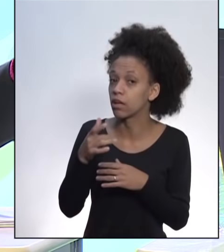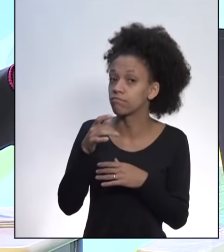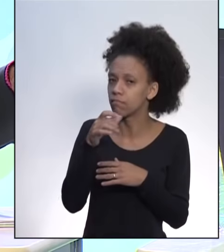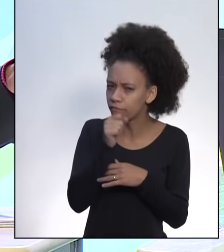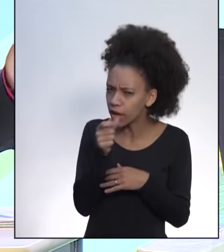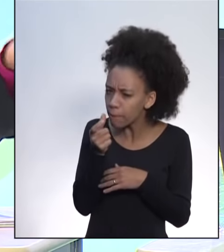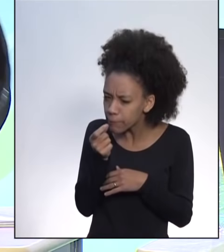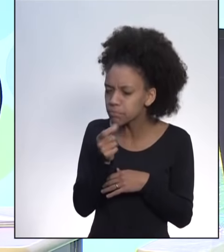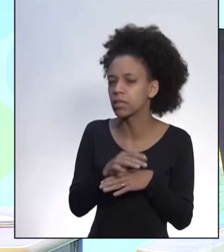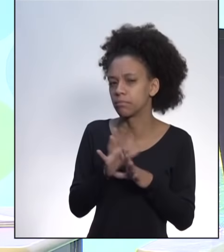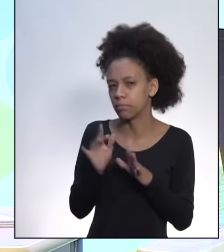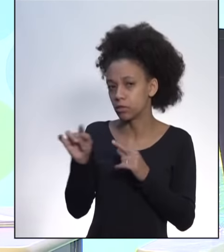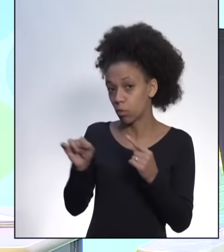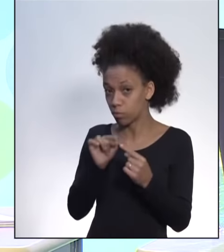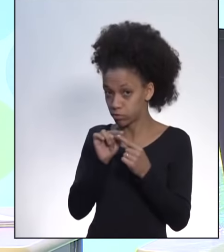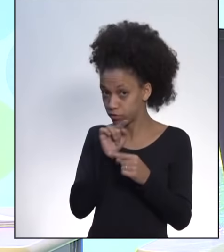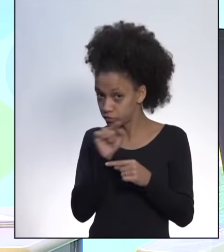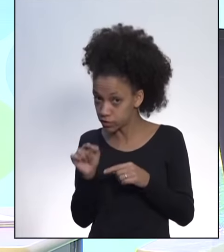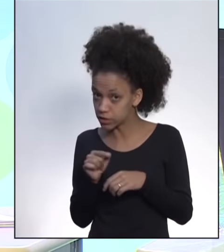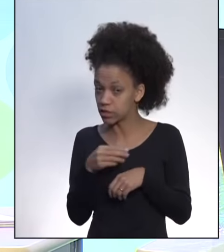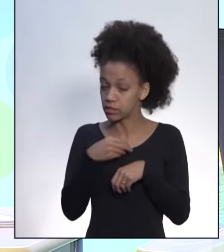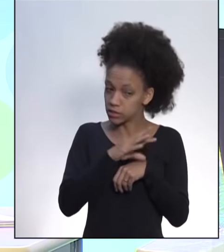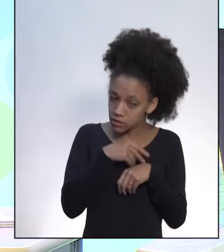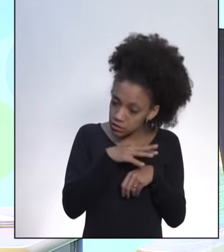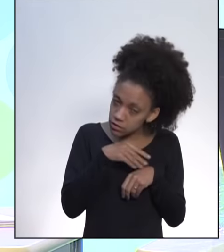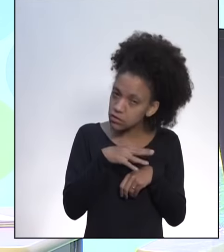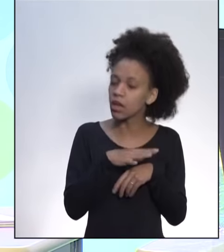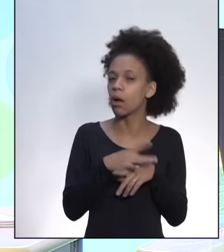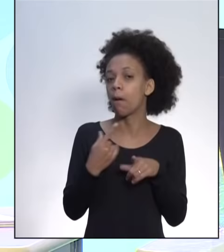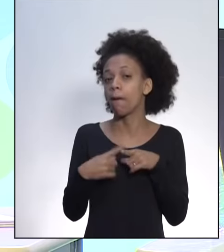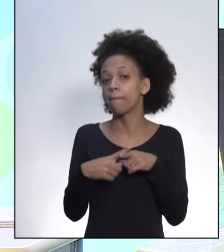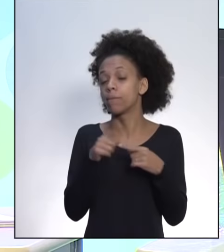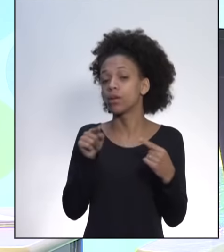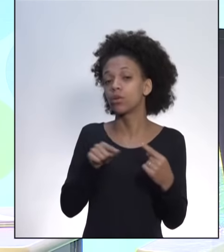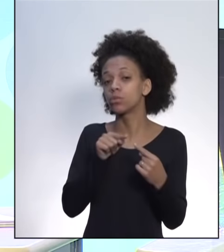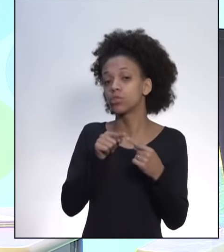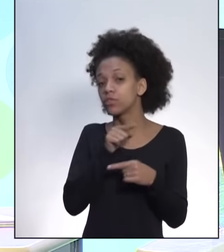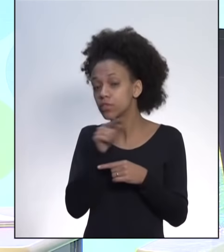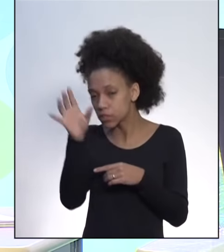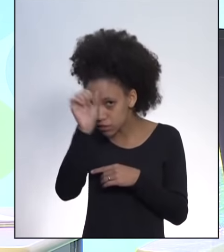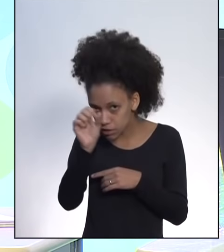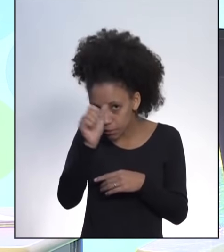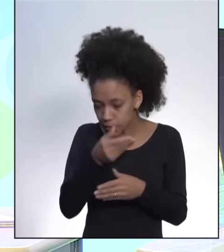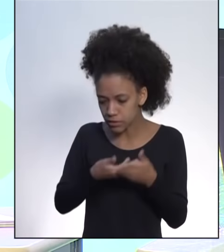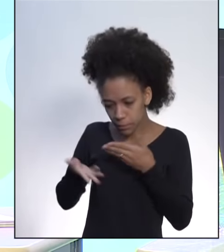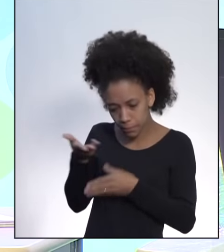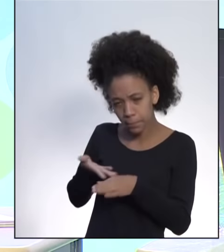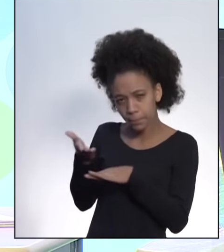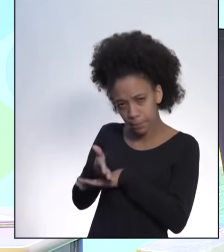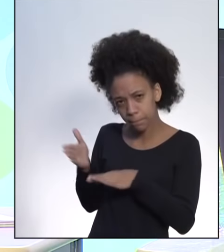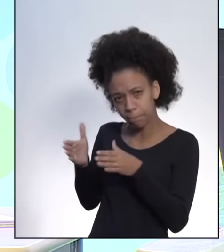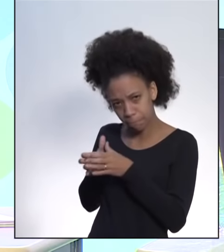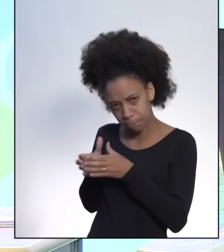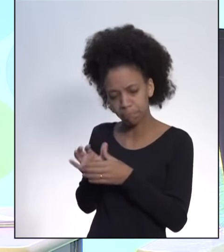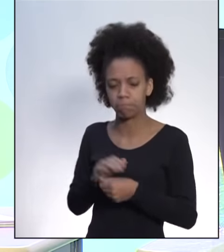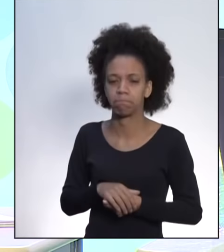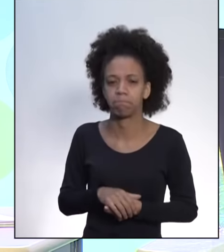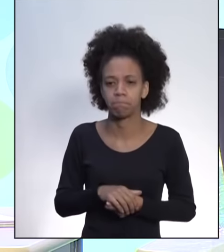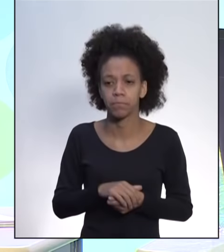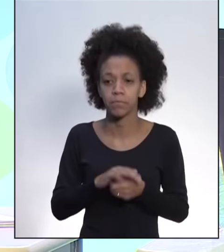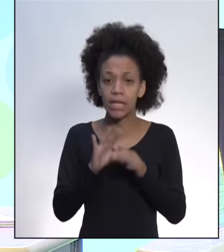perto mas é isso objetivo do chat que vocês têm essa devolutiva porque o nosso objetivo é que vocês aprendam e participem conosco tá